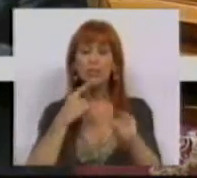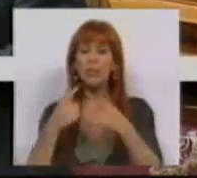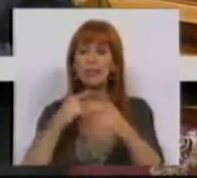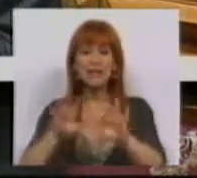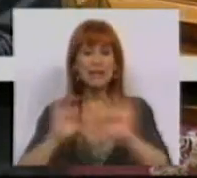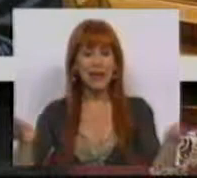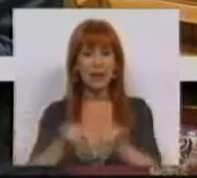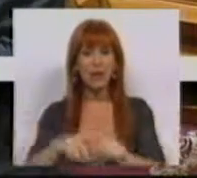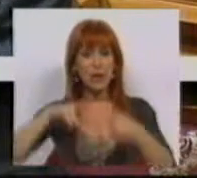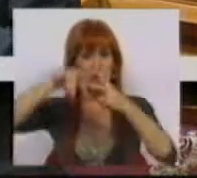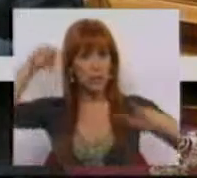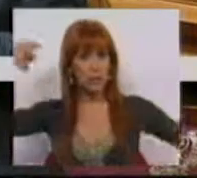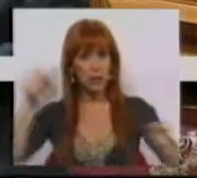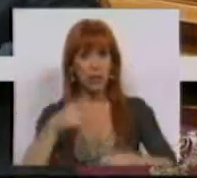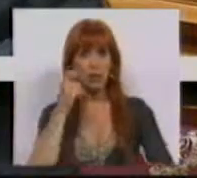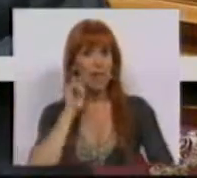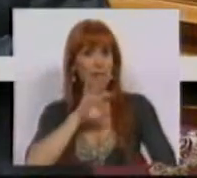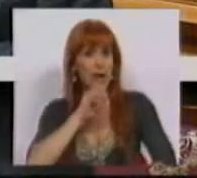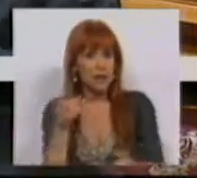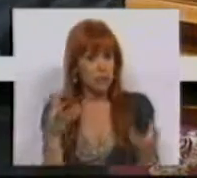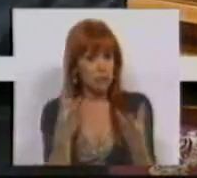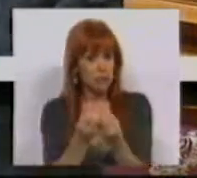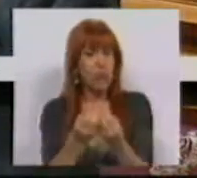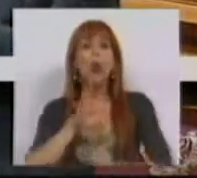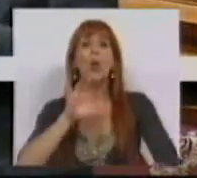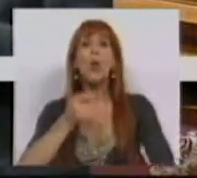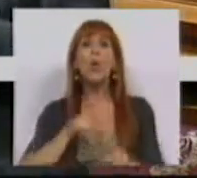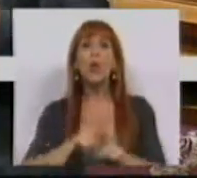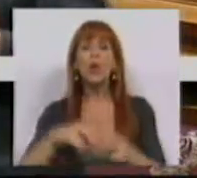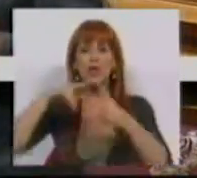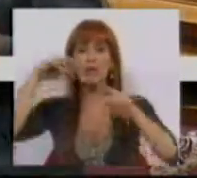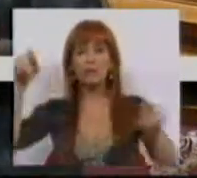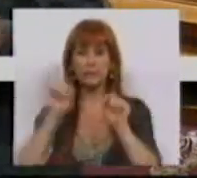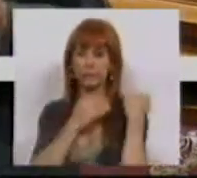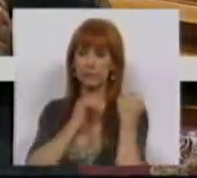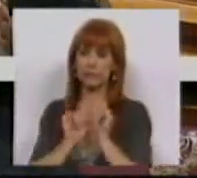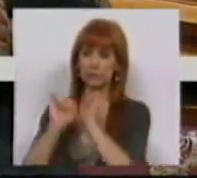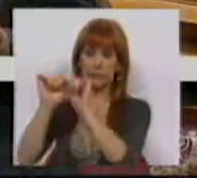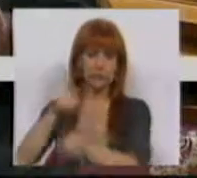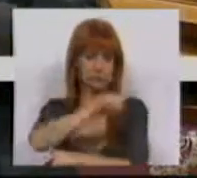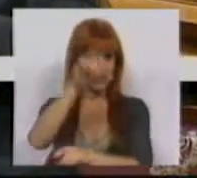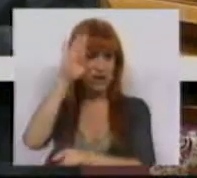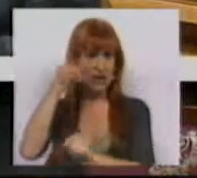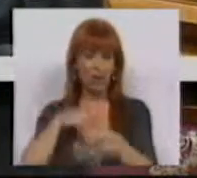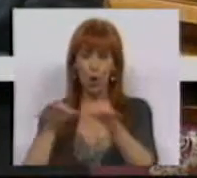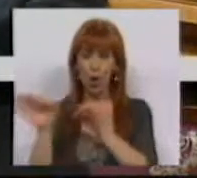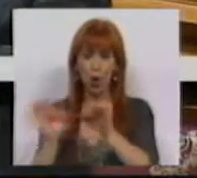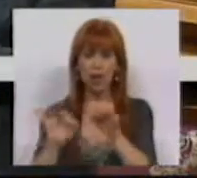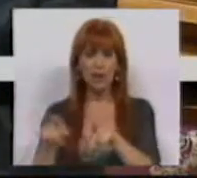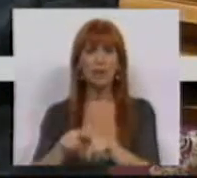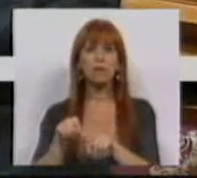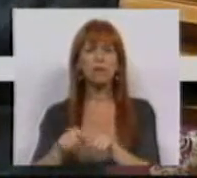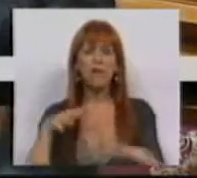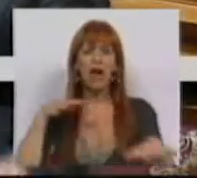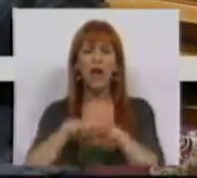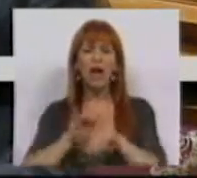sério com as autarquias e com os pais, quando às autarquias cabe, como sabe, a organização